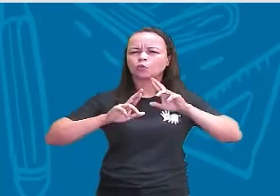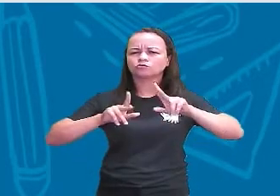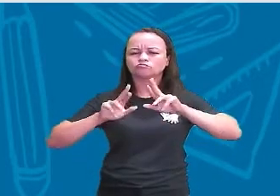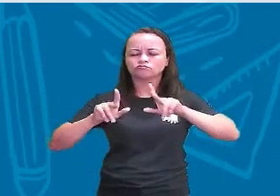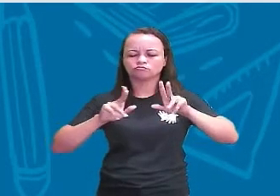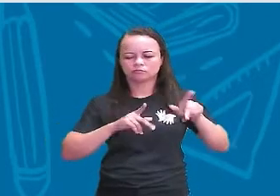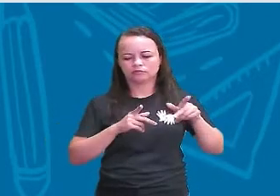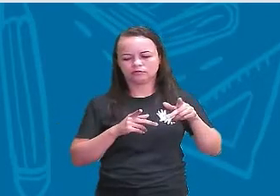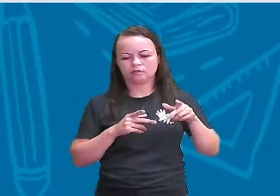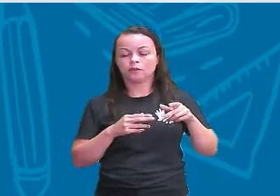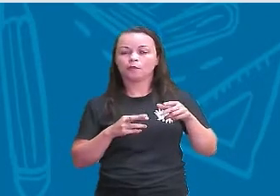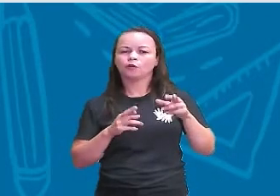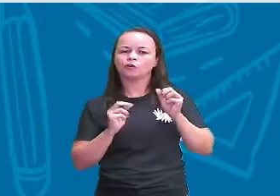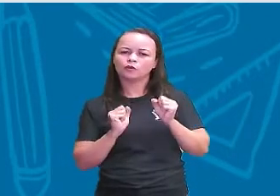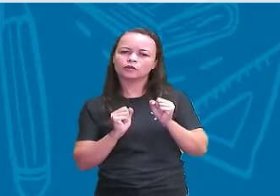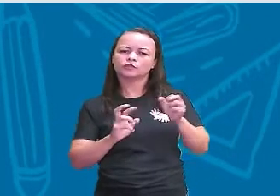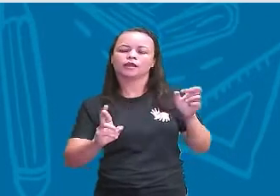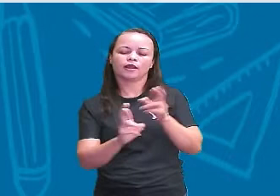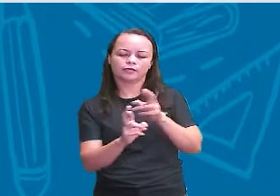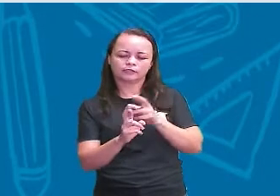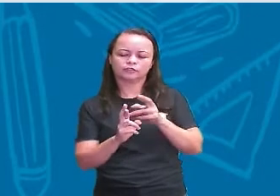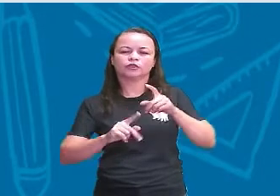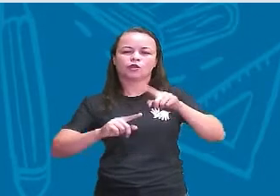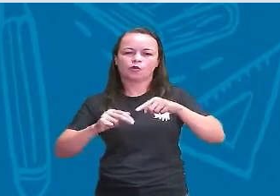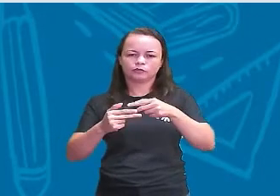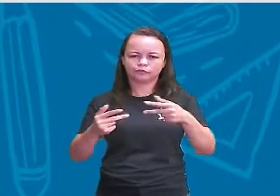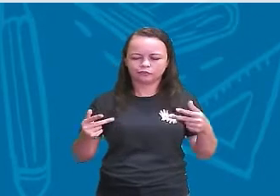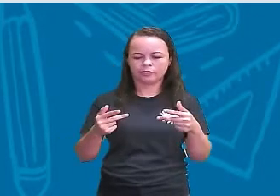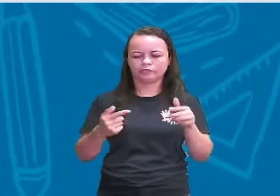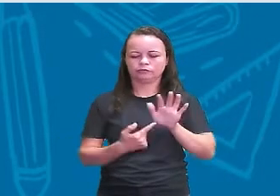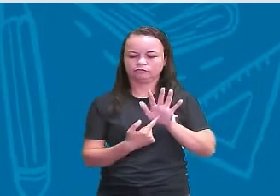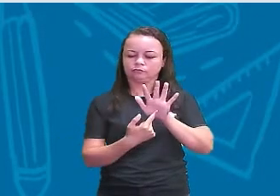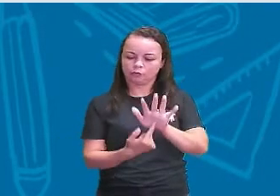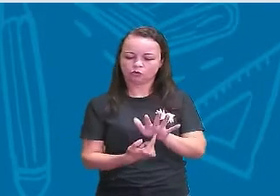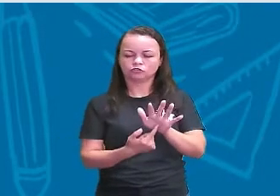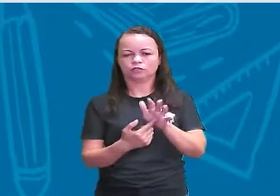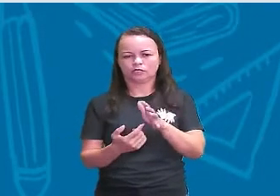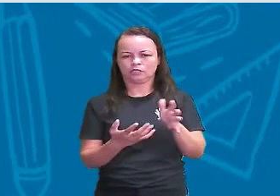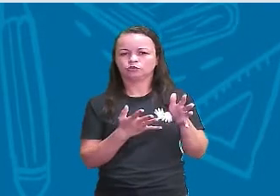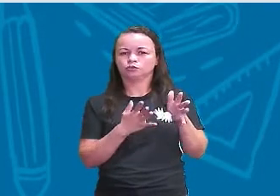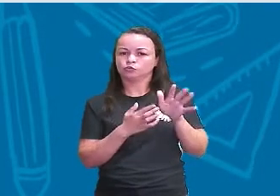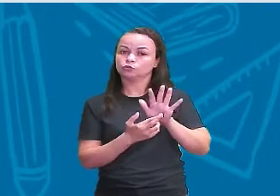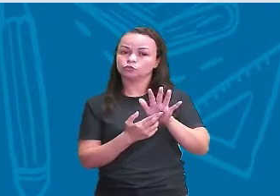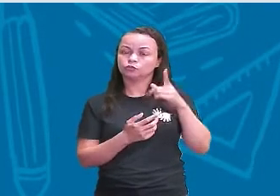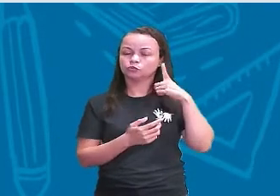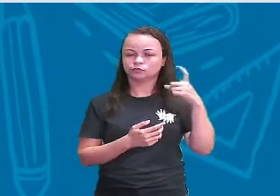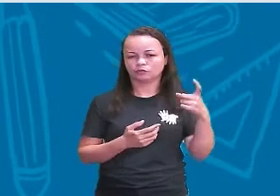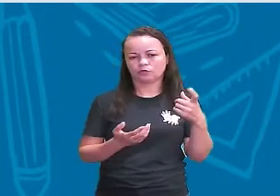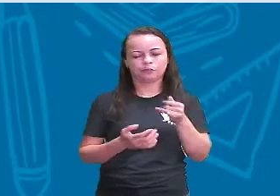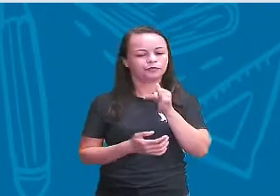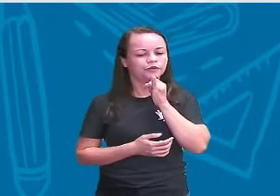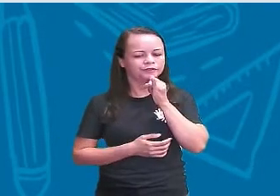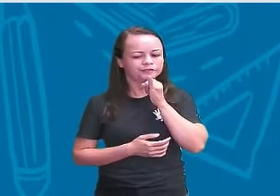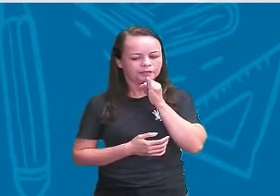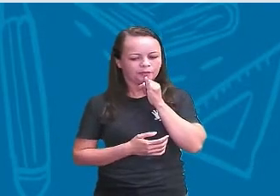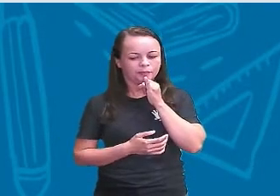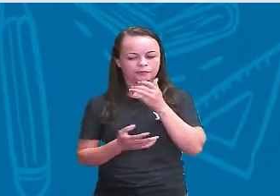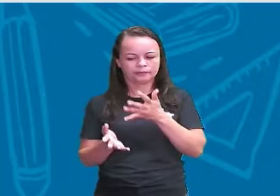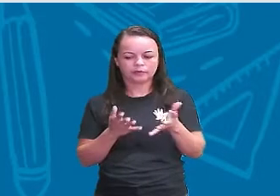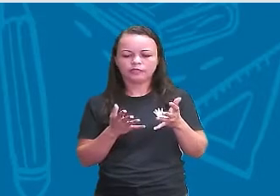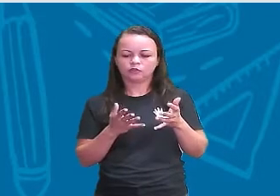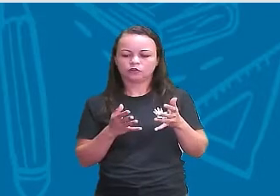pode relacionar qual objeto está produzindo aquele som, tá certo? Por exemplo, se a gente analisar